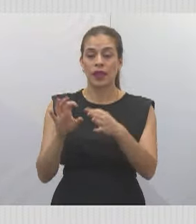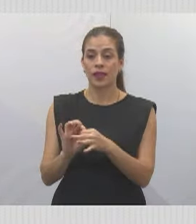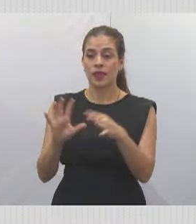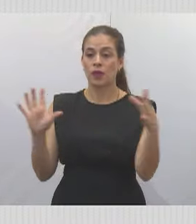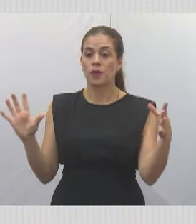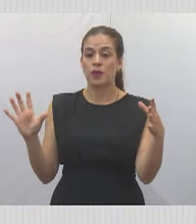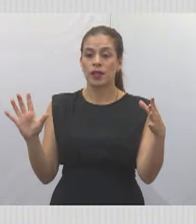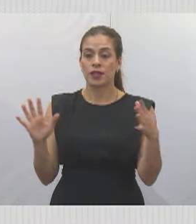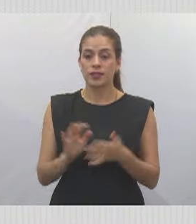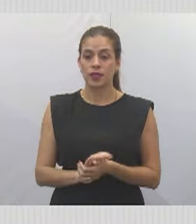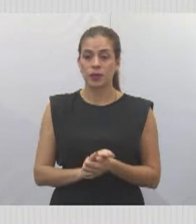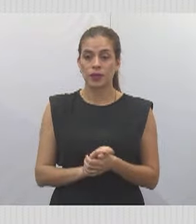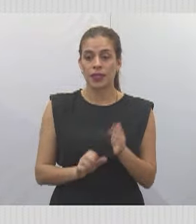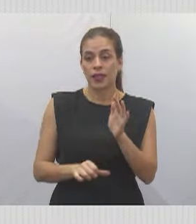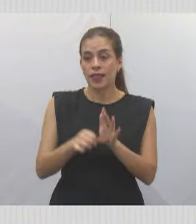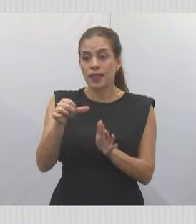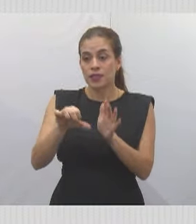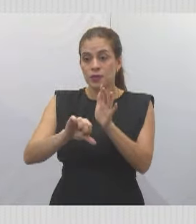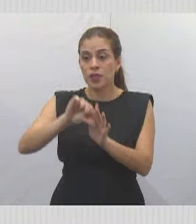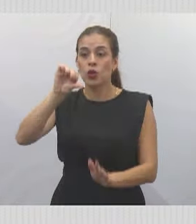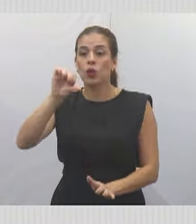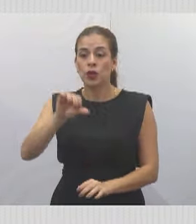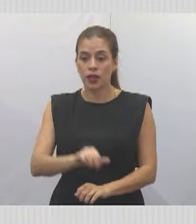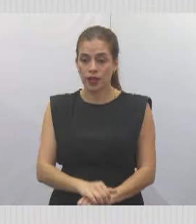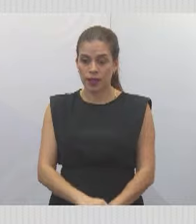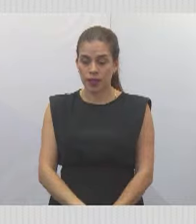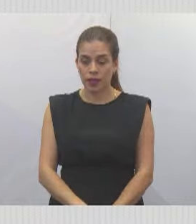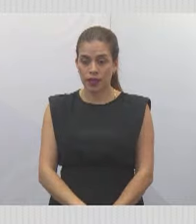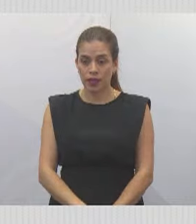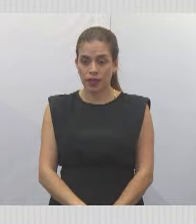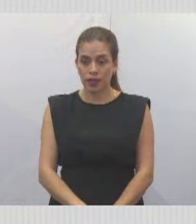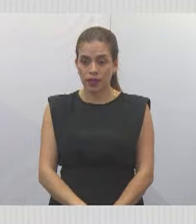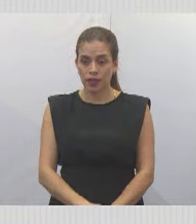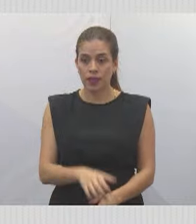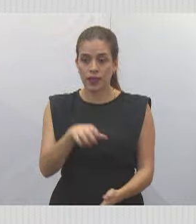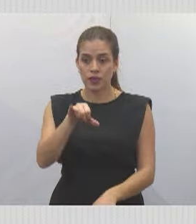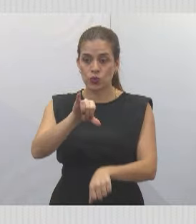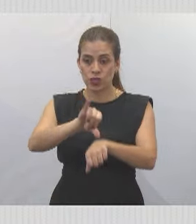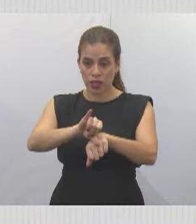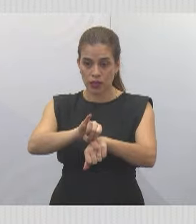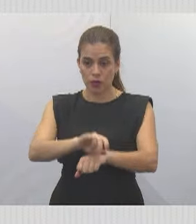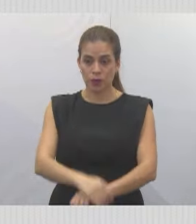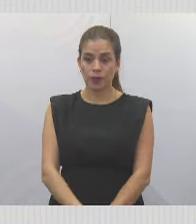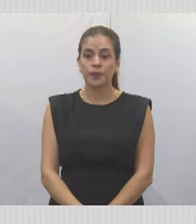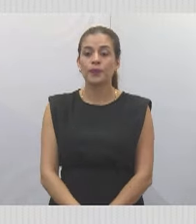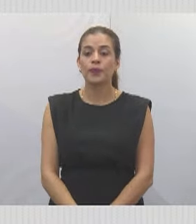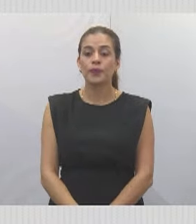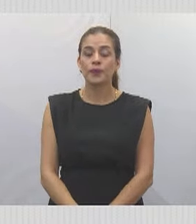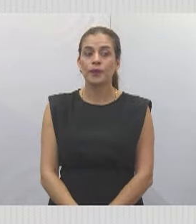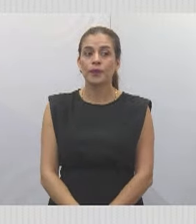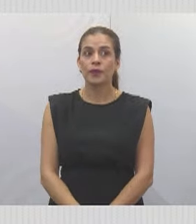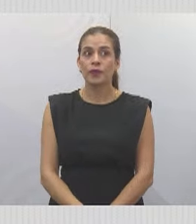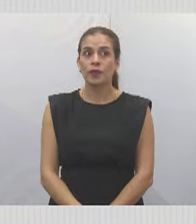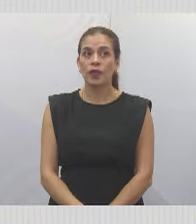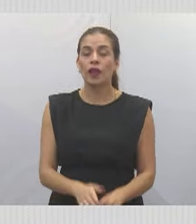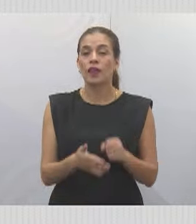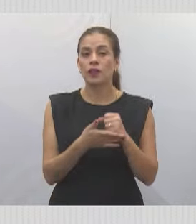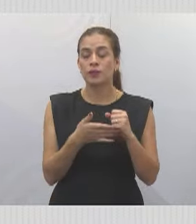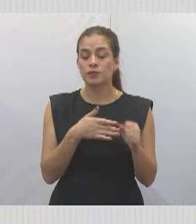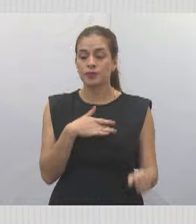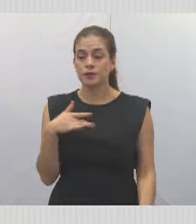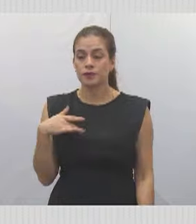da 19ª unidade, que é a Unidade Municipal de Saúde da Família Central. Ainda na atenção básica, atendimento de urgência